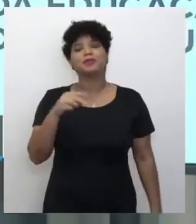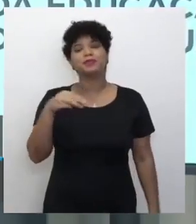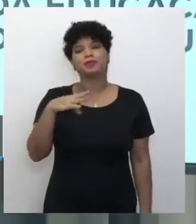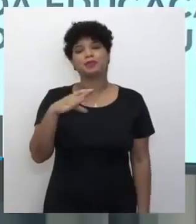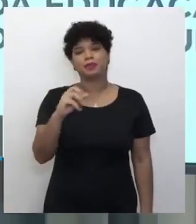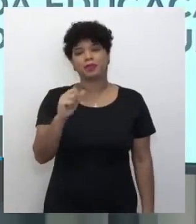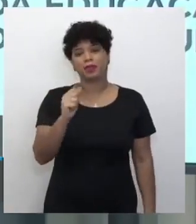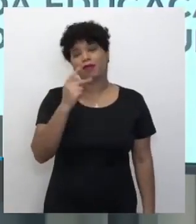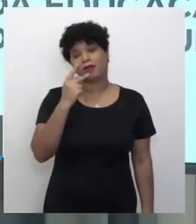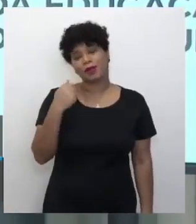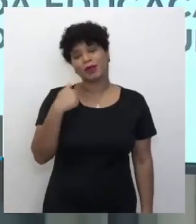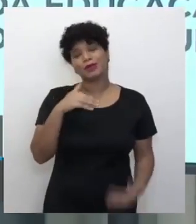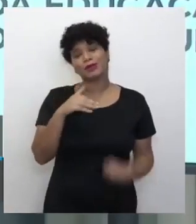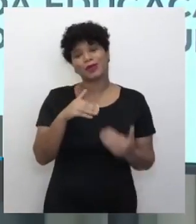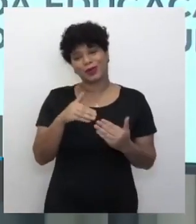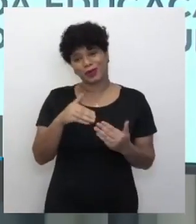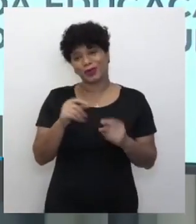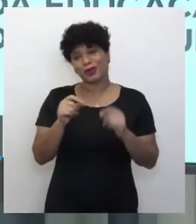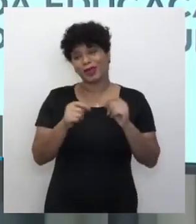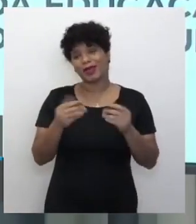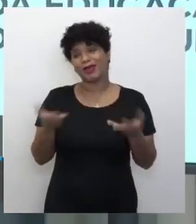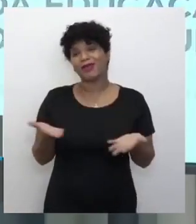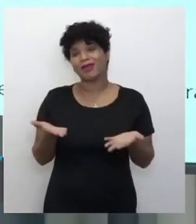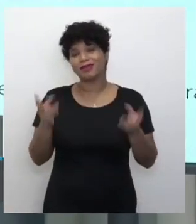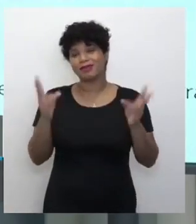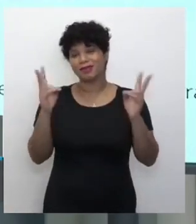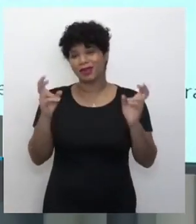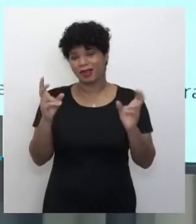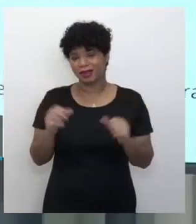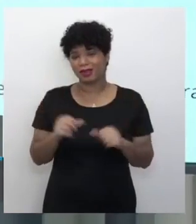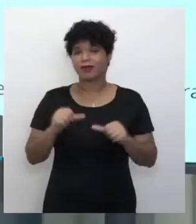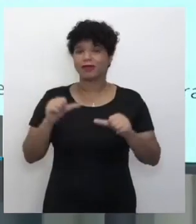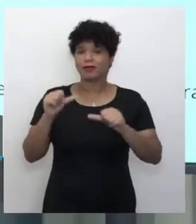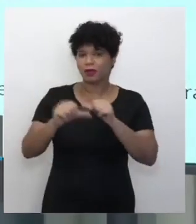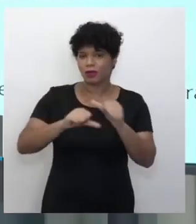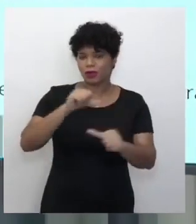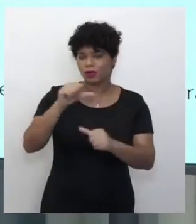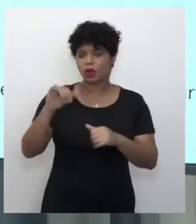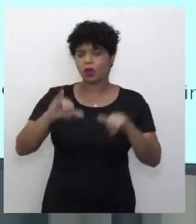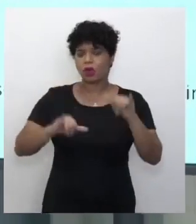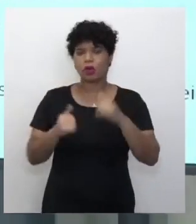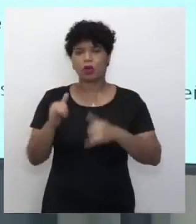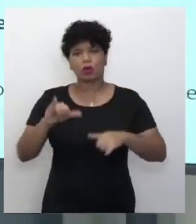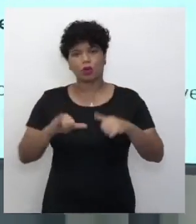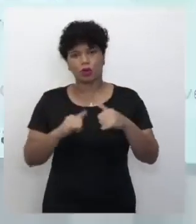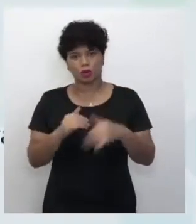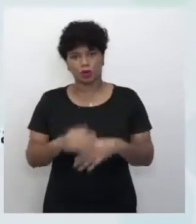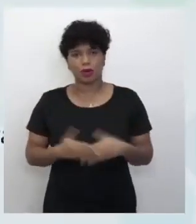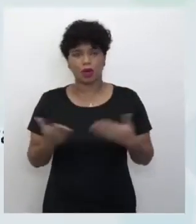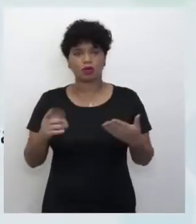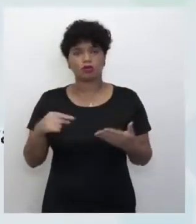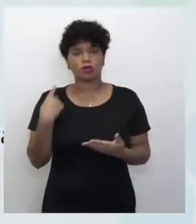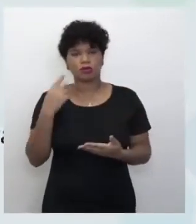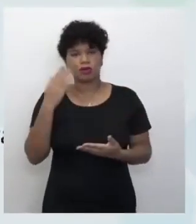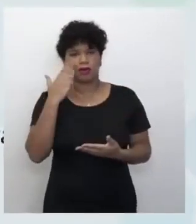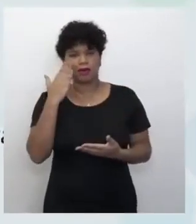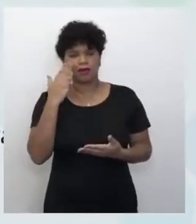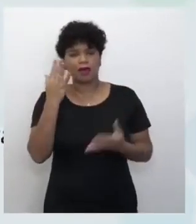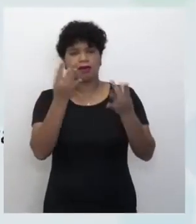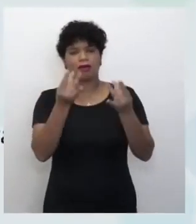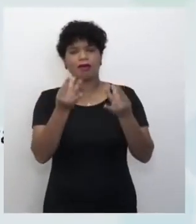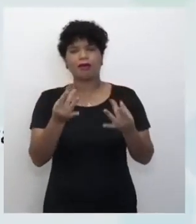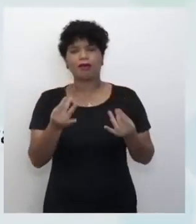vamos falar sobre transformações químicas, certo? Então nós temos aí as propriedades